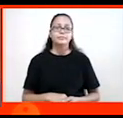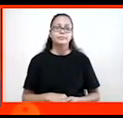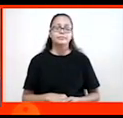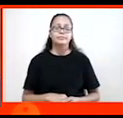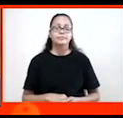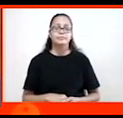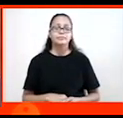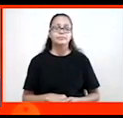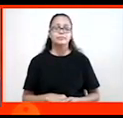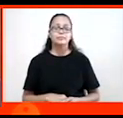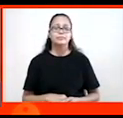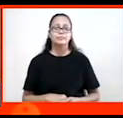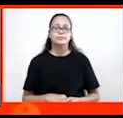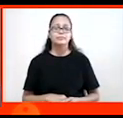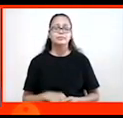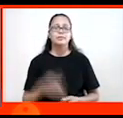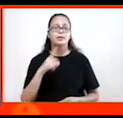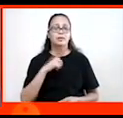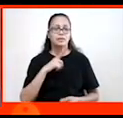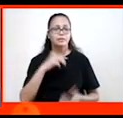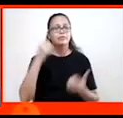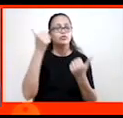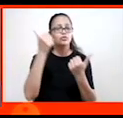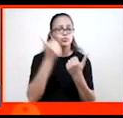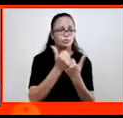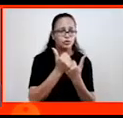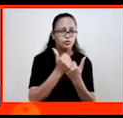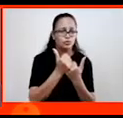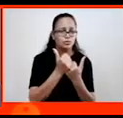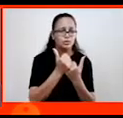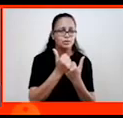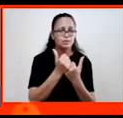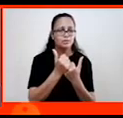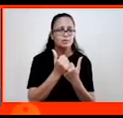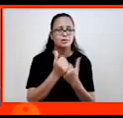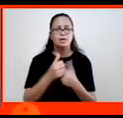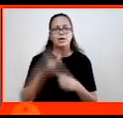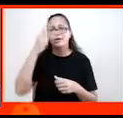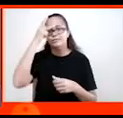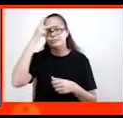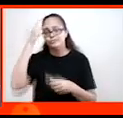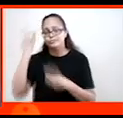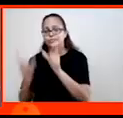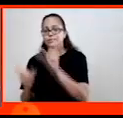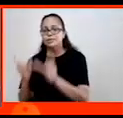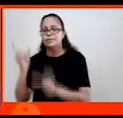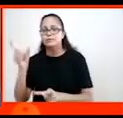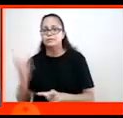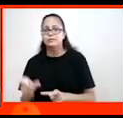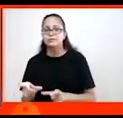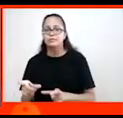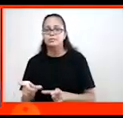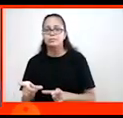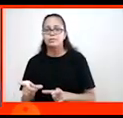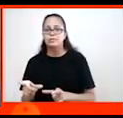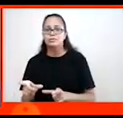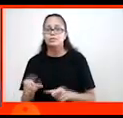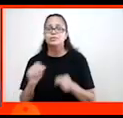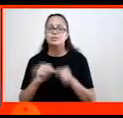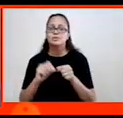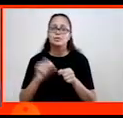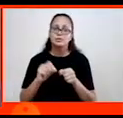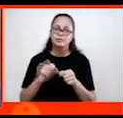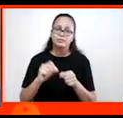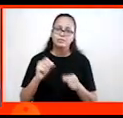Continuando, então aconteceu a substituição da produção artesanal, manufaturada, né, também, por